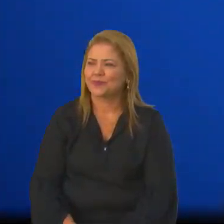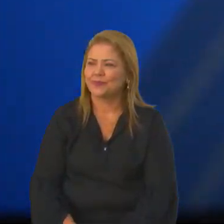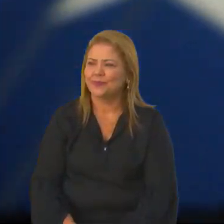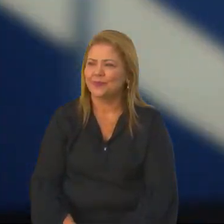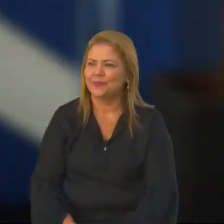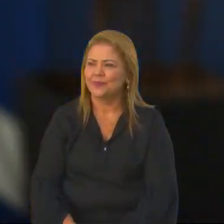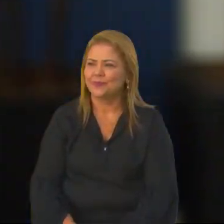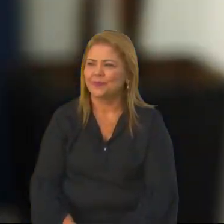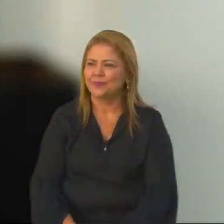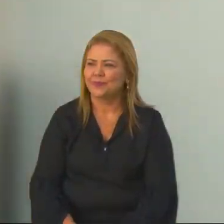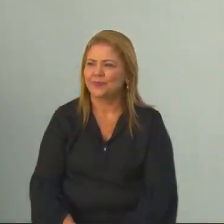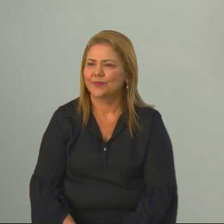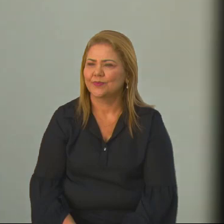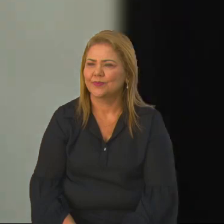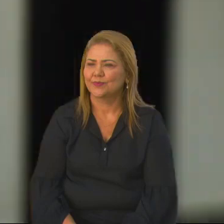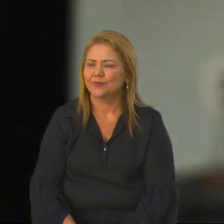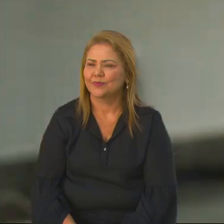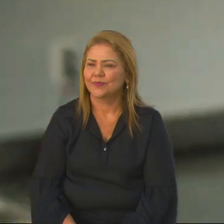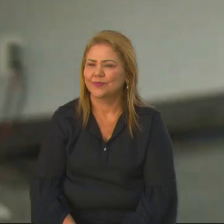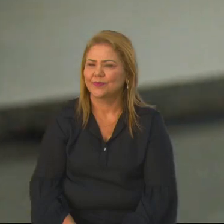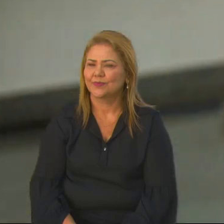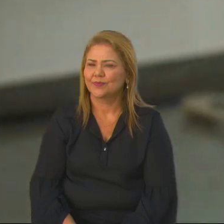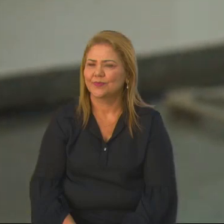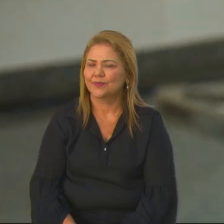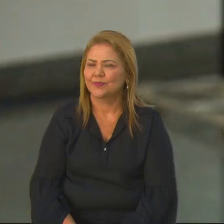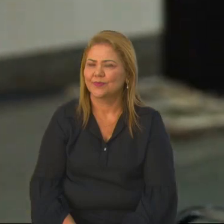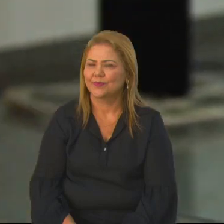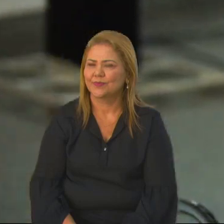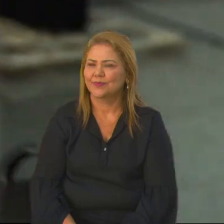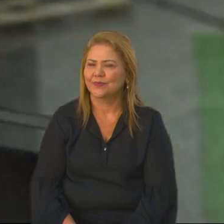doutora Vanessa, um número.